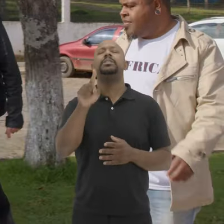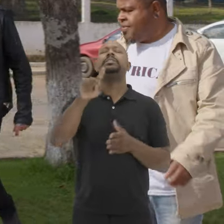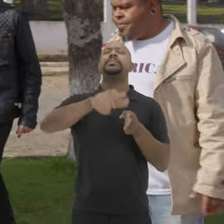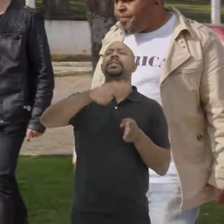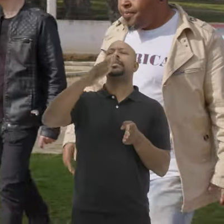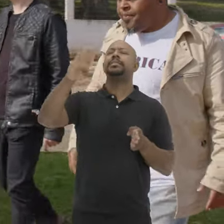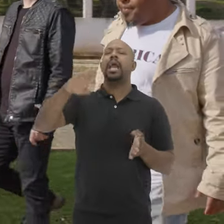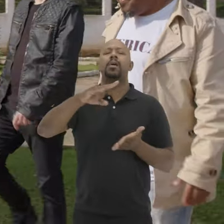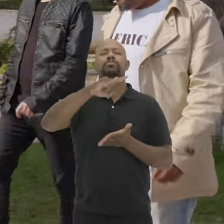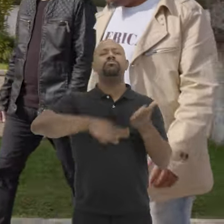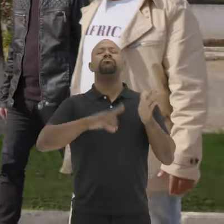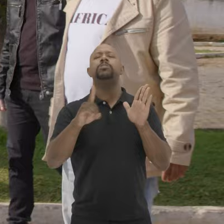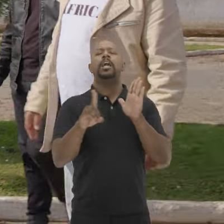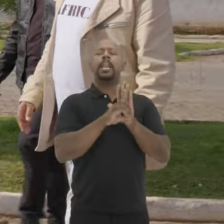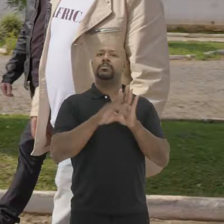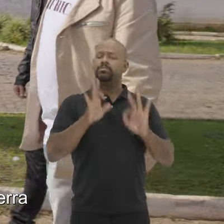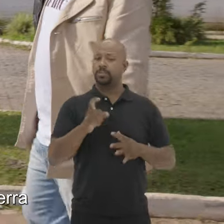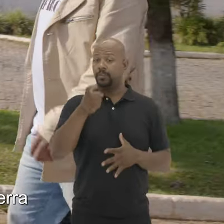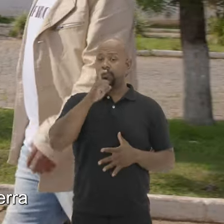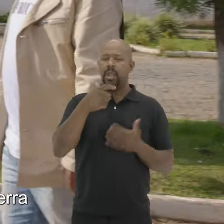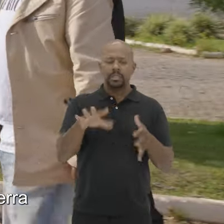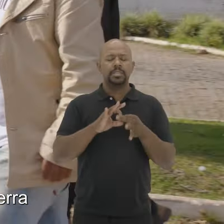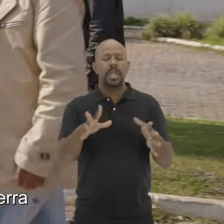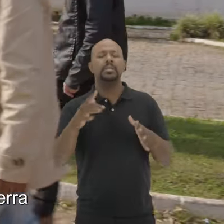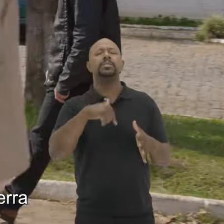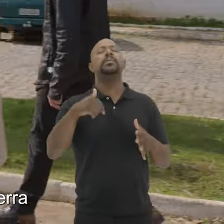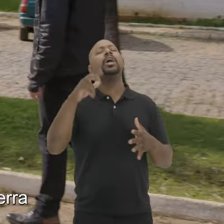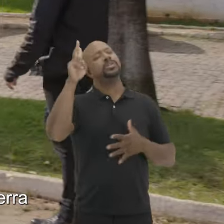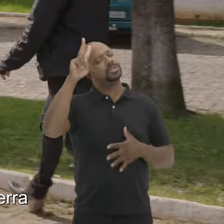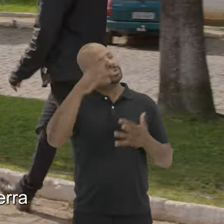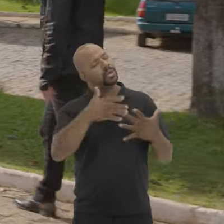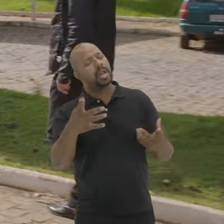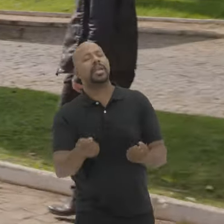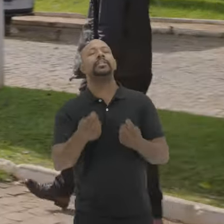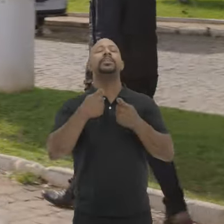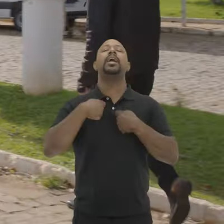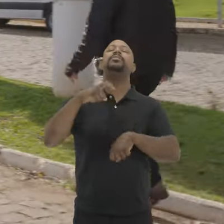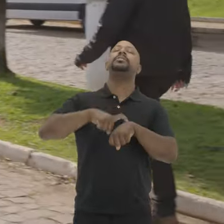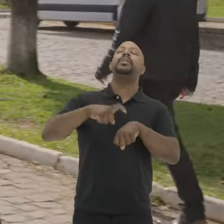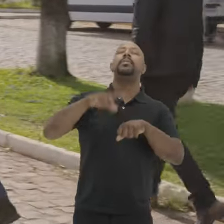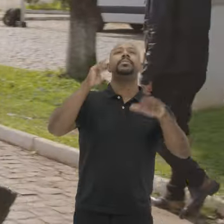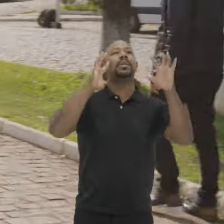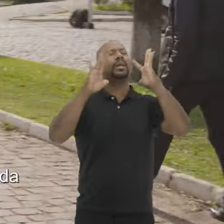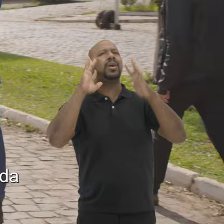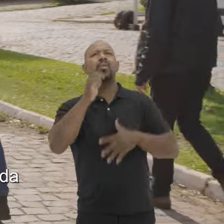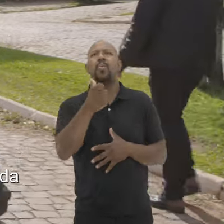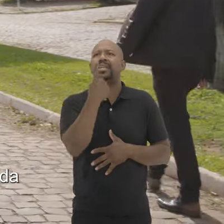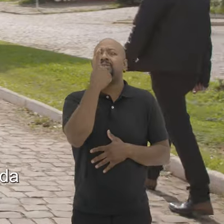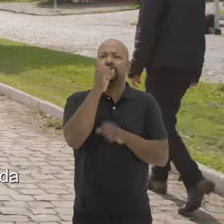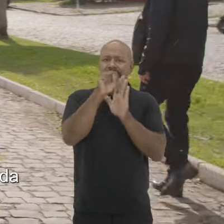da Serra um decreto de fria concisão deixa margem da história a nossa terra traz o tempo da Desolação